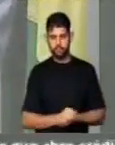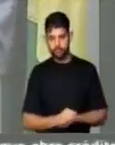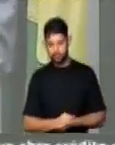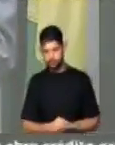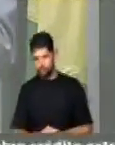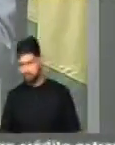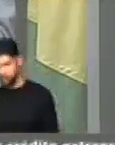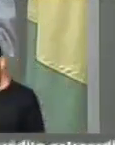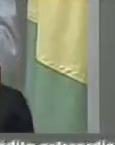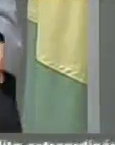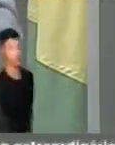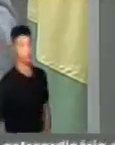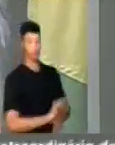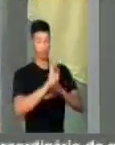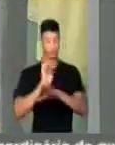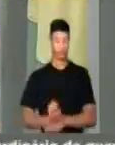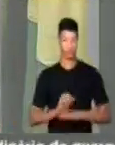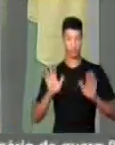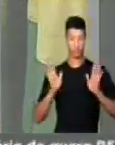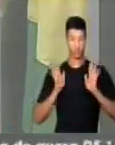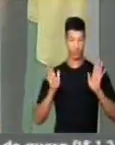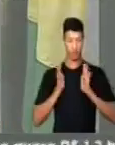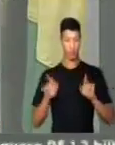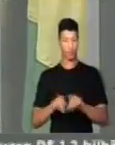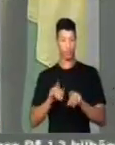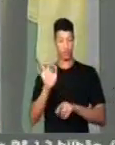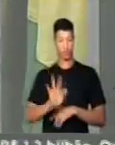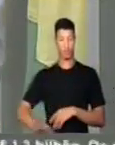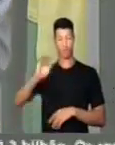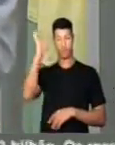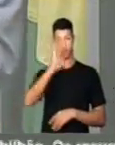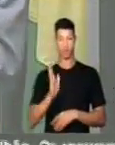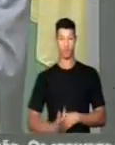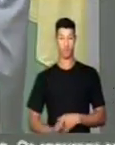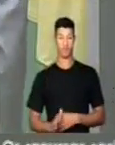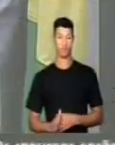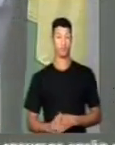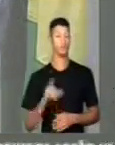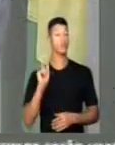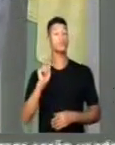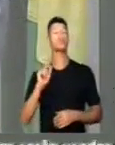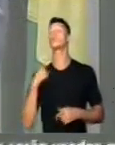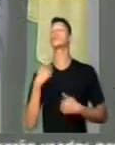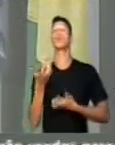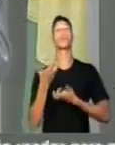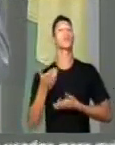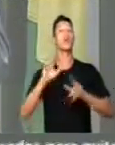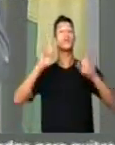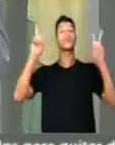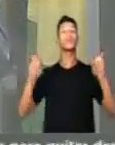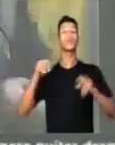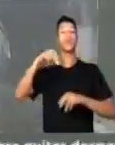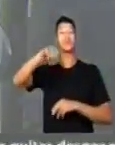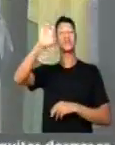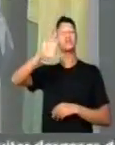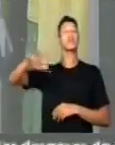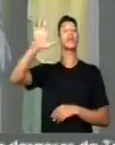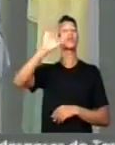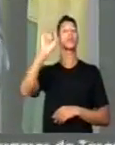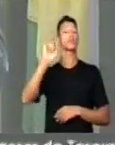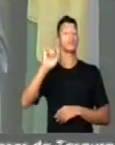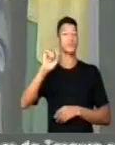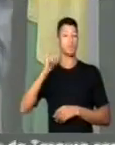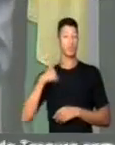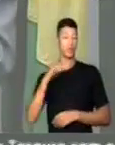em privilégio dos estados ricos da Federação Brasileira. O que eu quero em relação ao Nordeste?